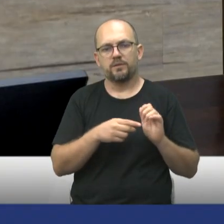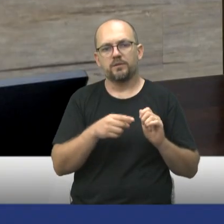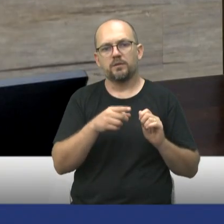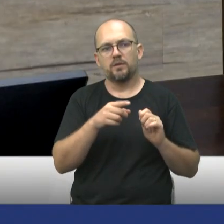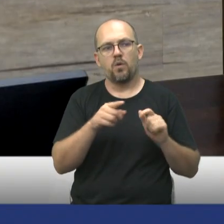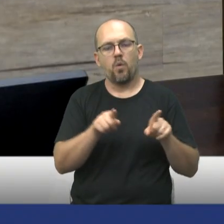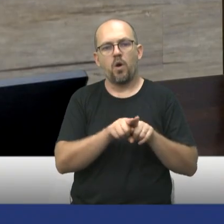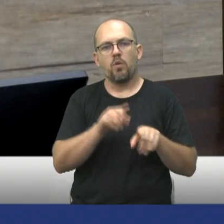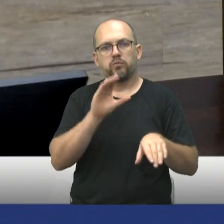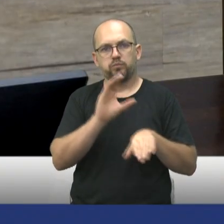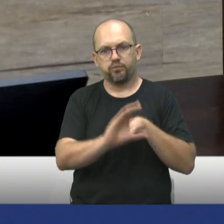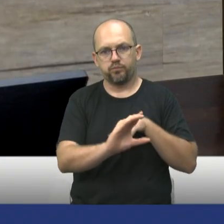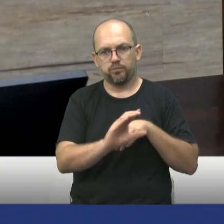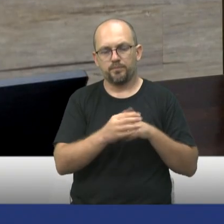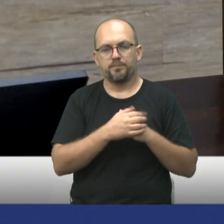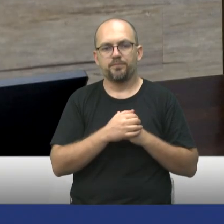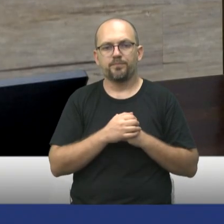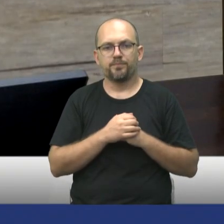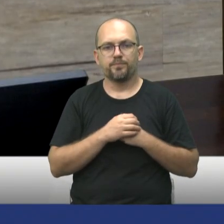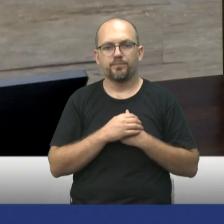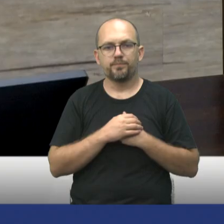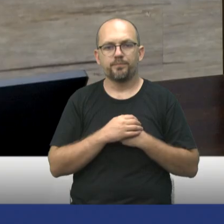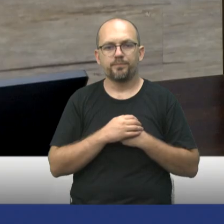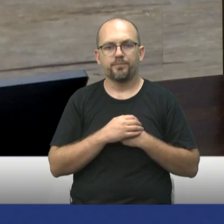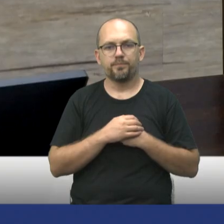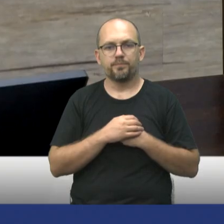desse repasse,